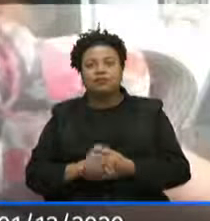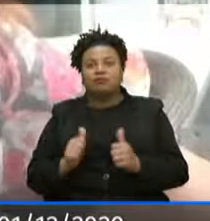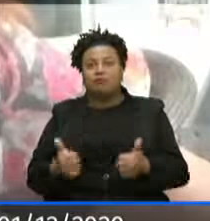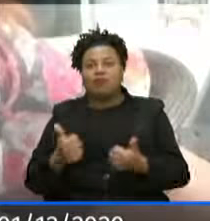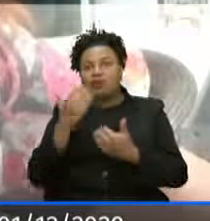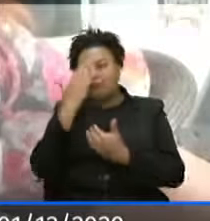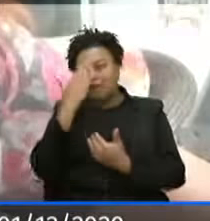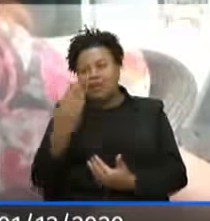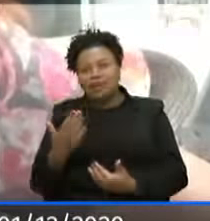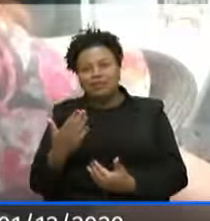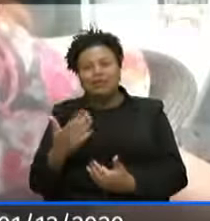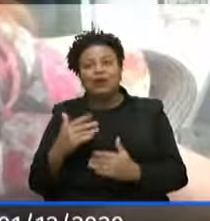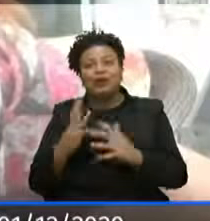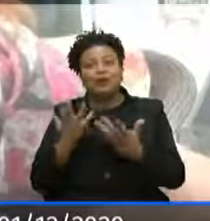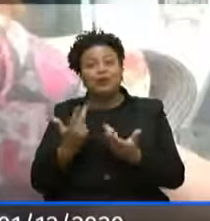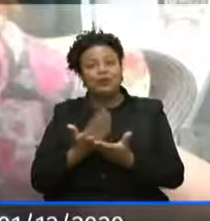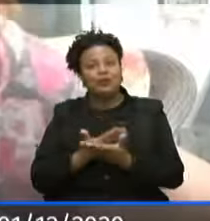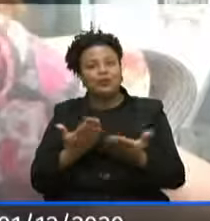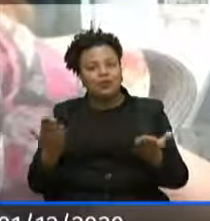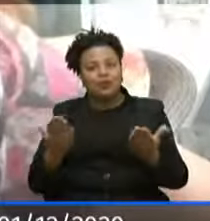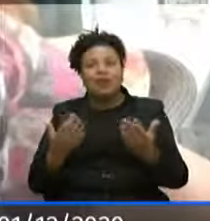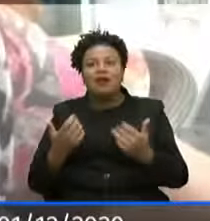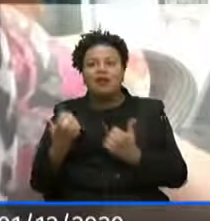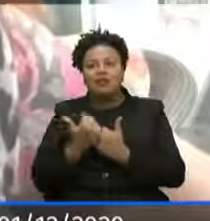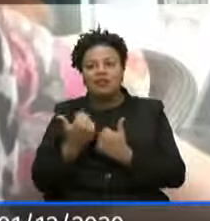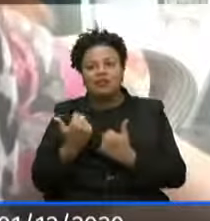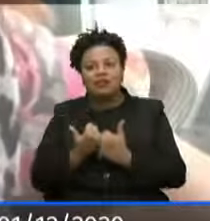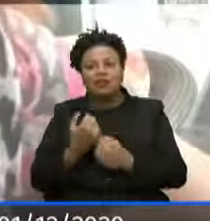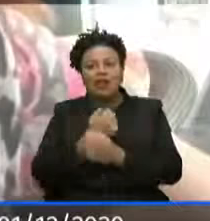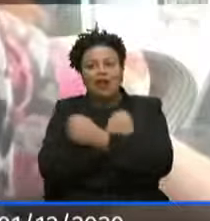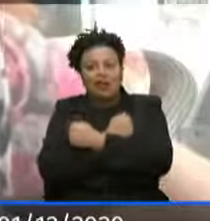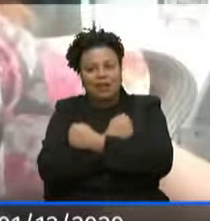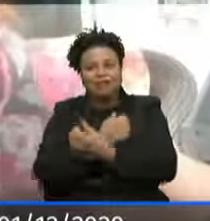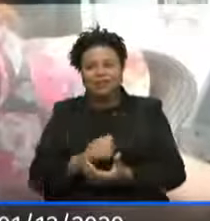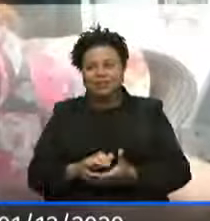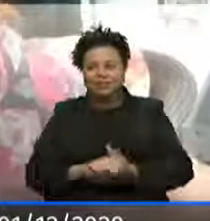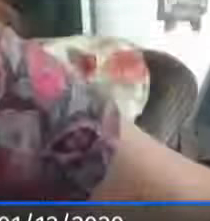Muito obrigada a todos e todas, a nossa assessoria. Um grande abraço.